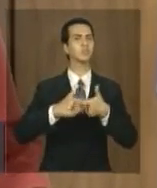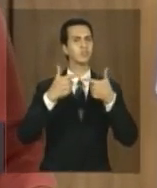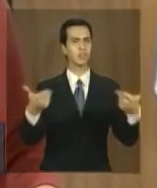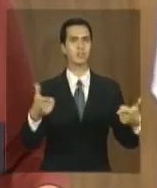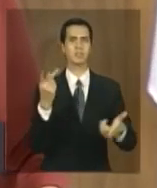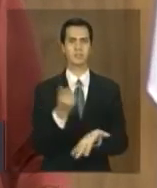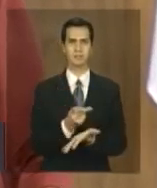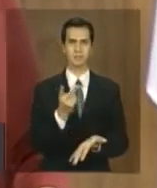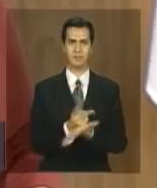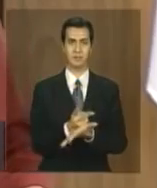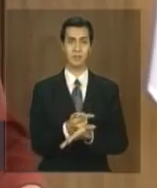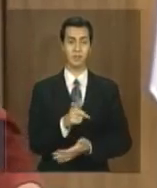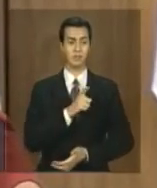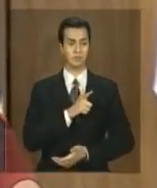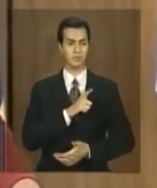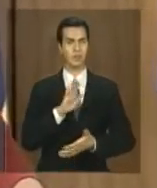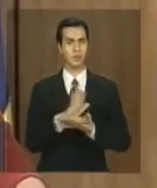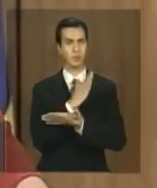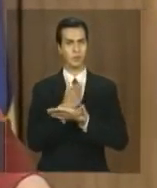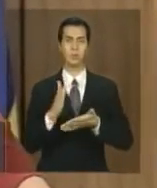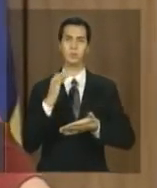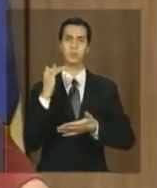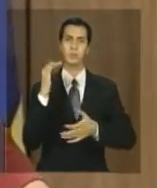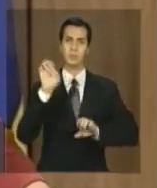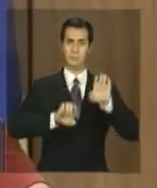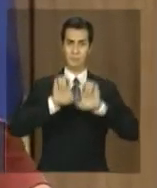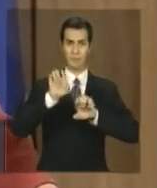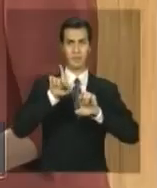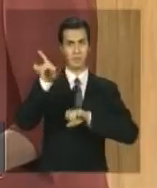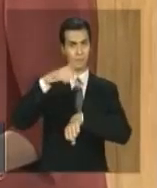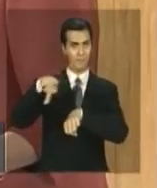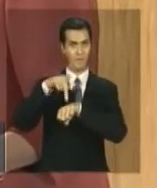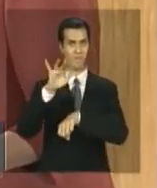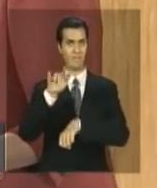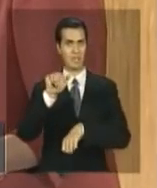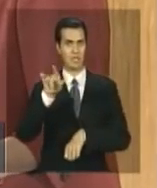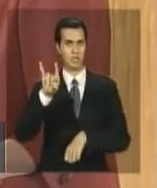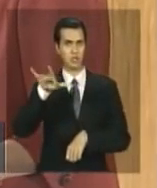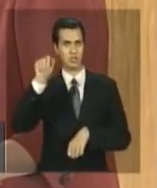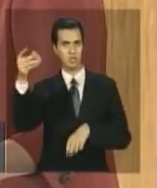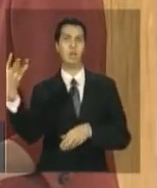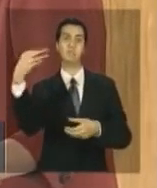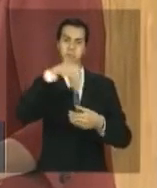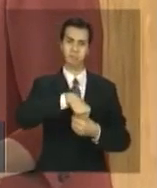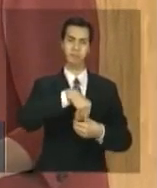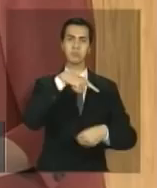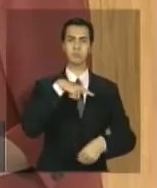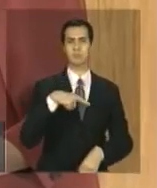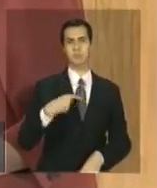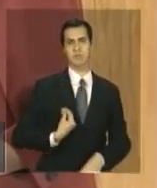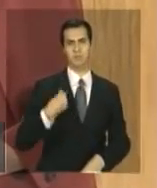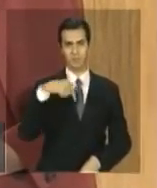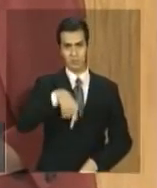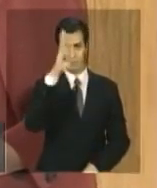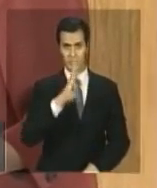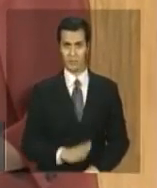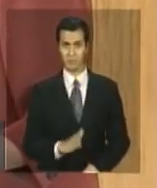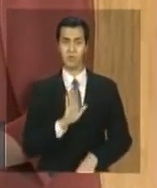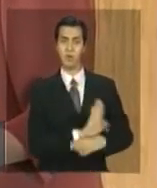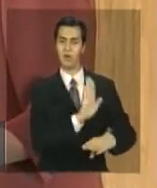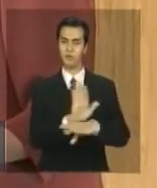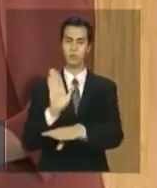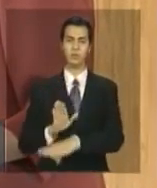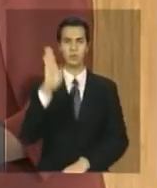para a presença de importantes empresas finlandesas no Brasil, que contribuem positivamente